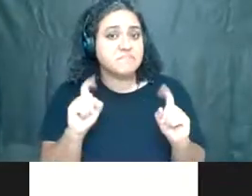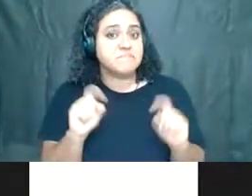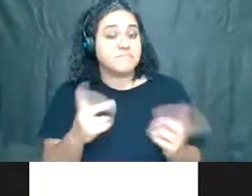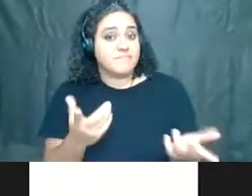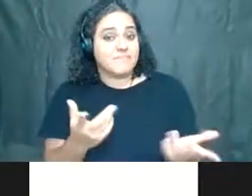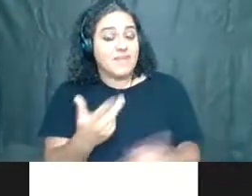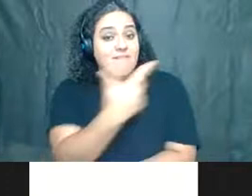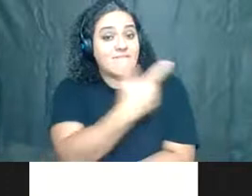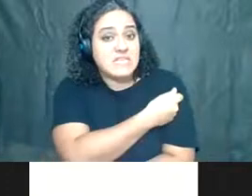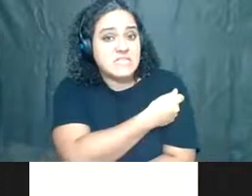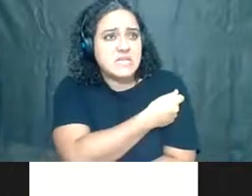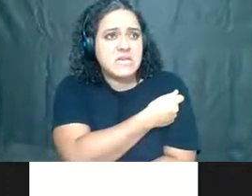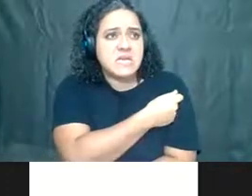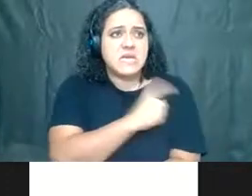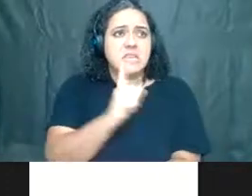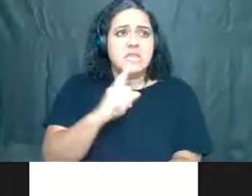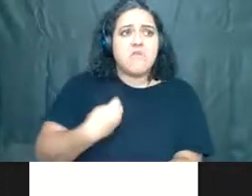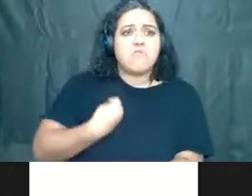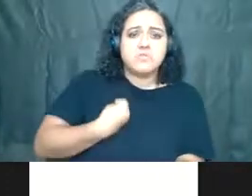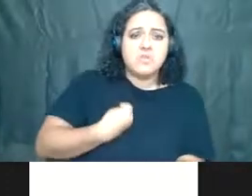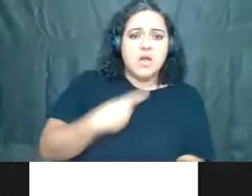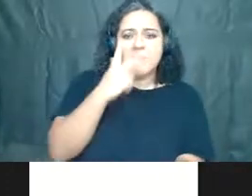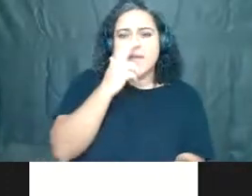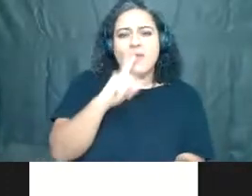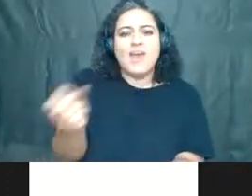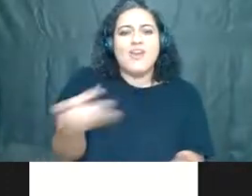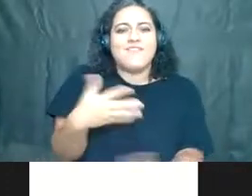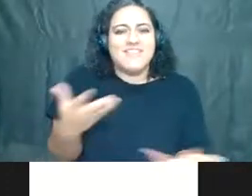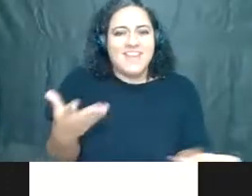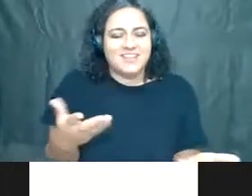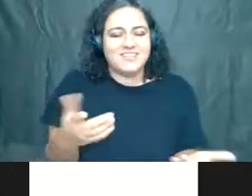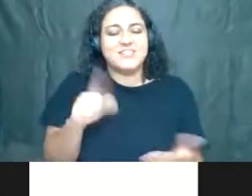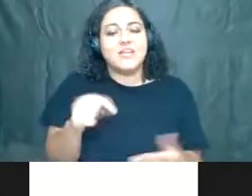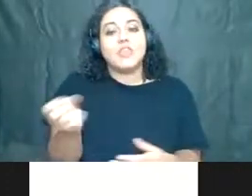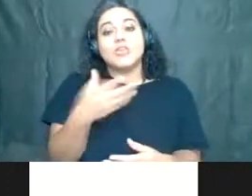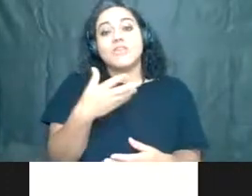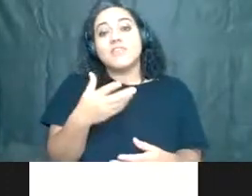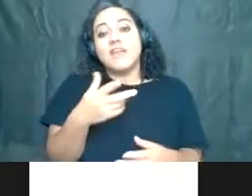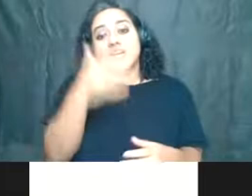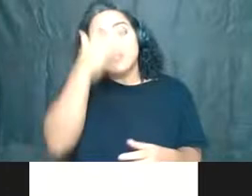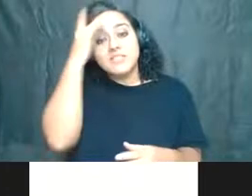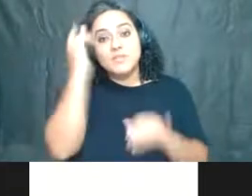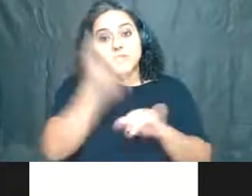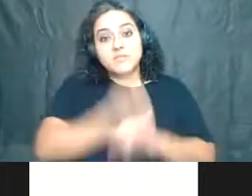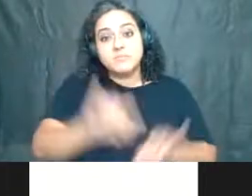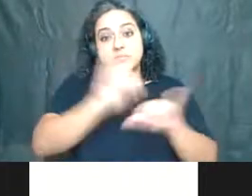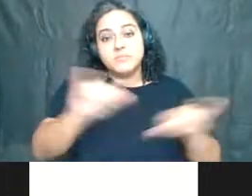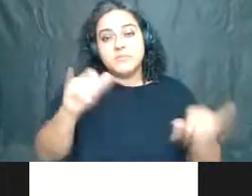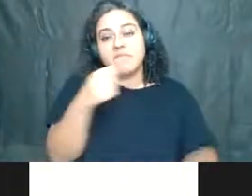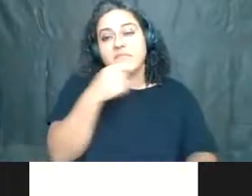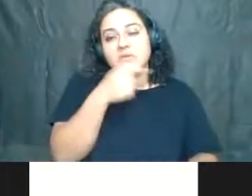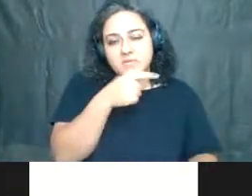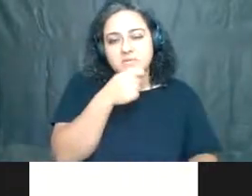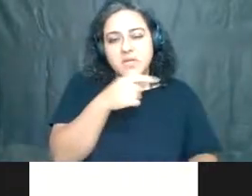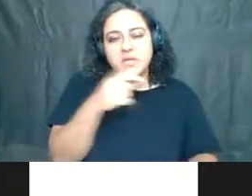vacina pode não funcionar não é novidade, né? A novidade que as pessoas vêm trazer, as novidades falsas, né? É